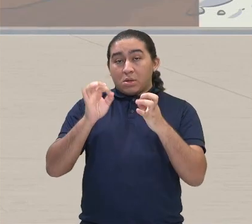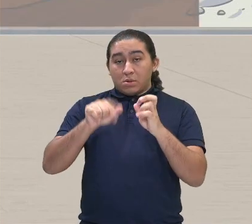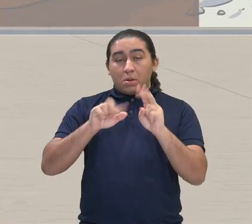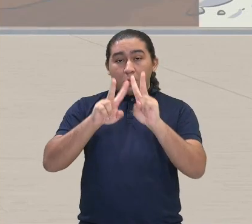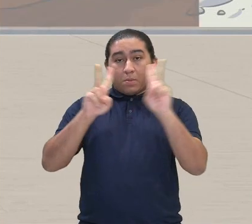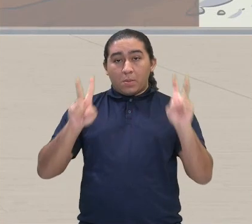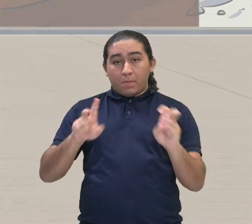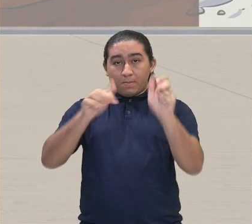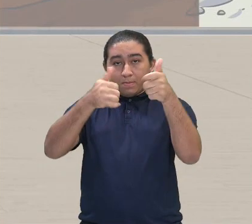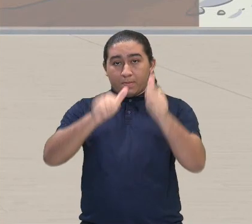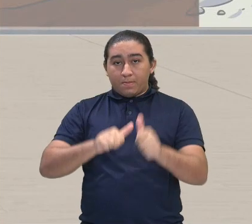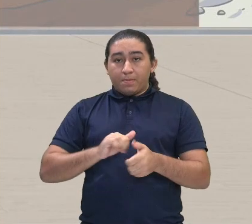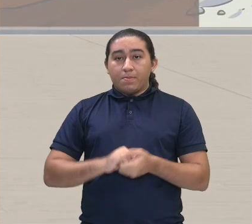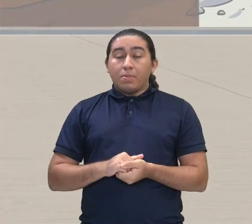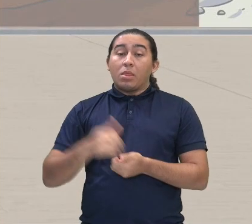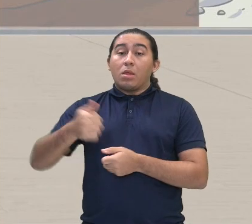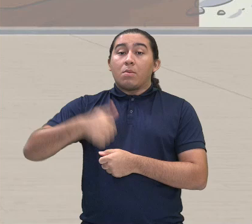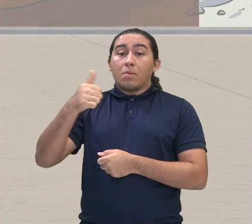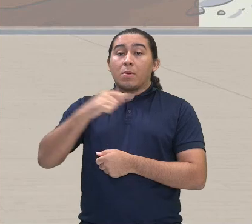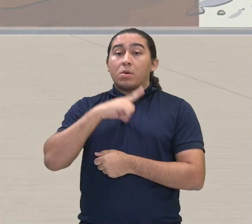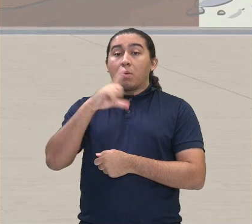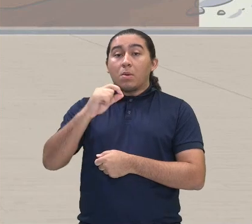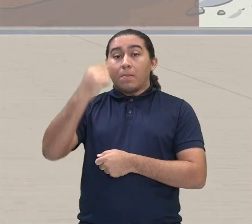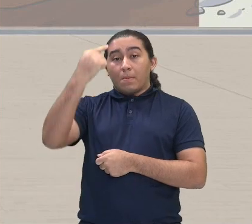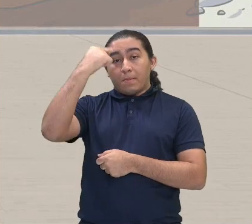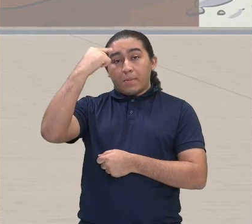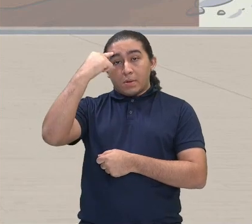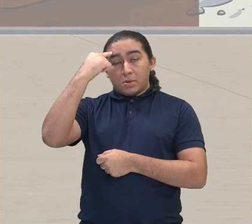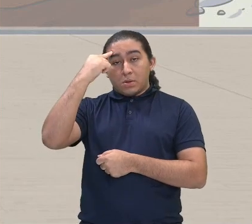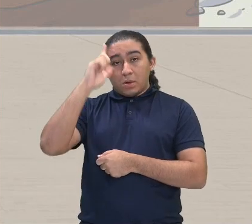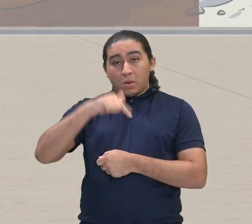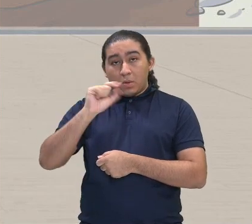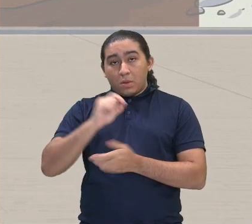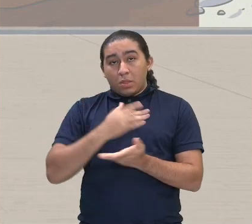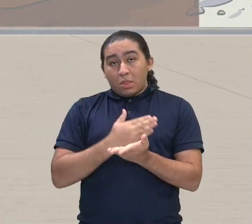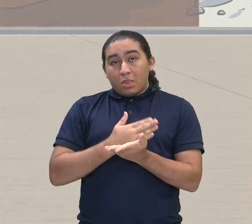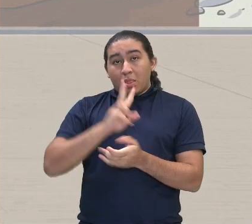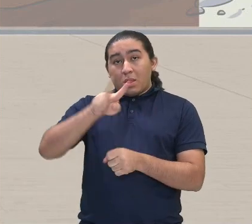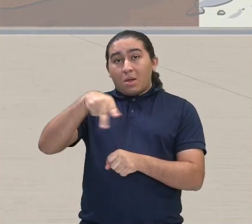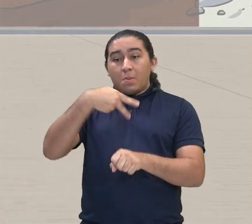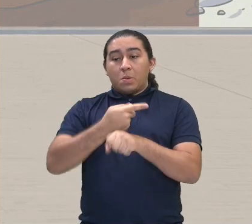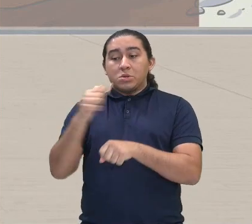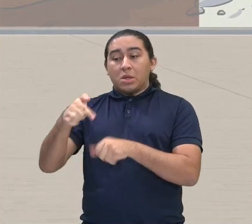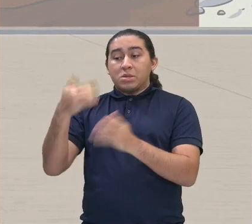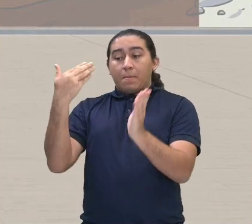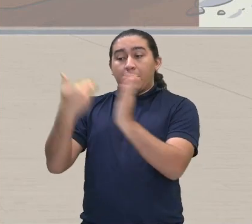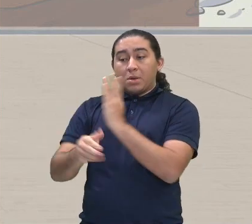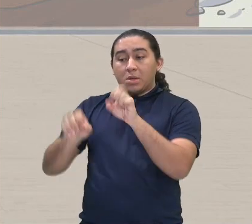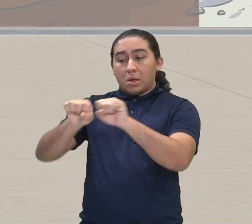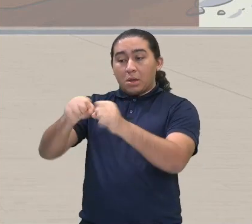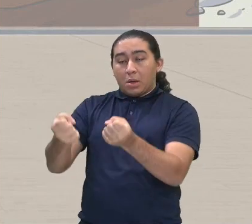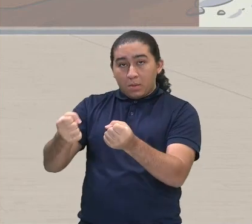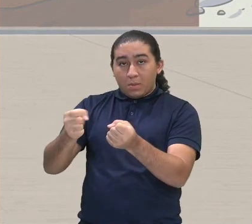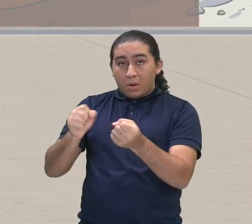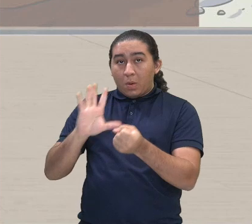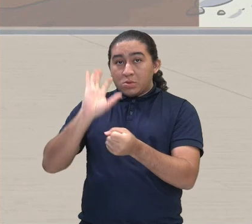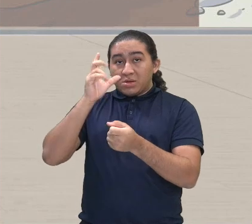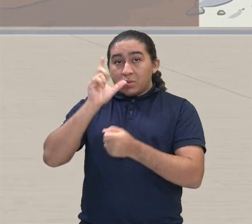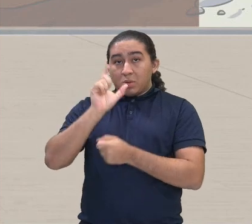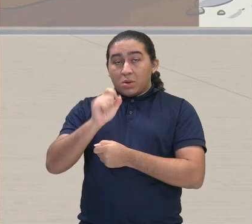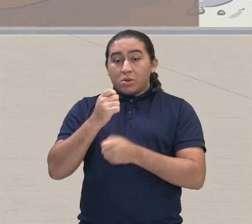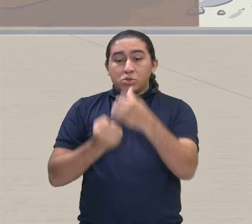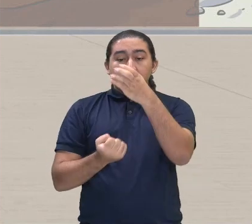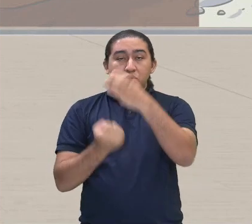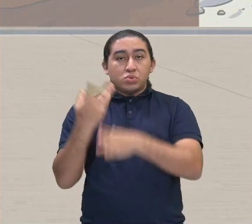questões. Primeiro, então, nós temos que pensar que é a partir dessa queda que nós vamos ter o surgimento ou a